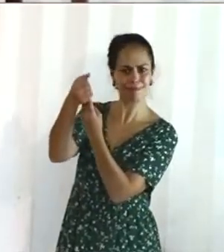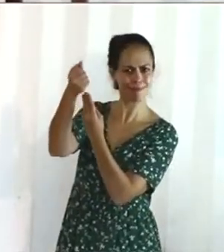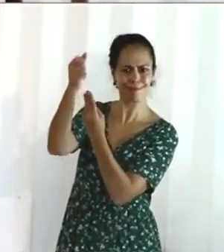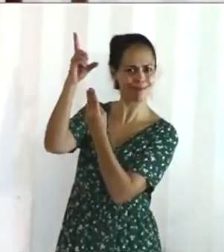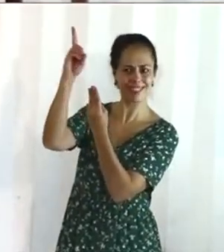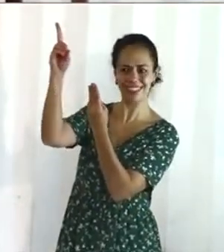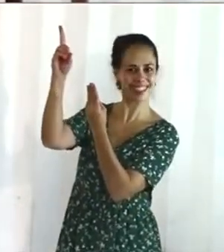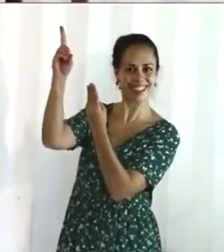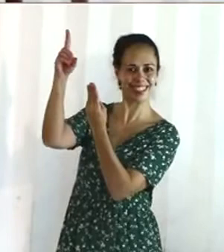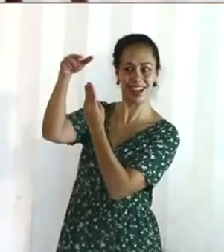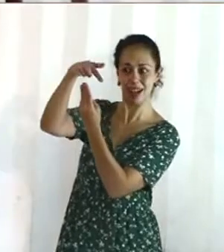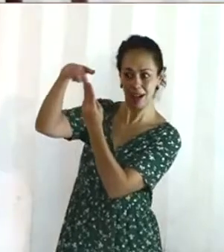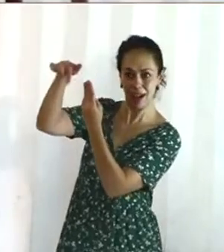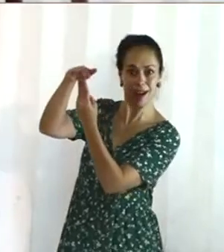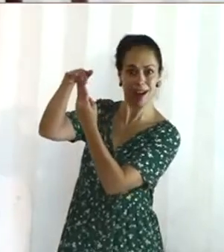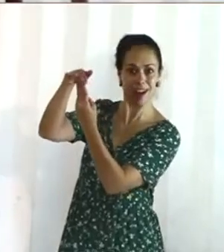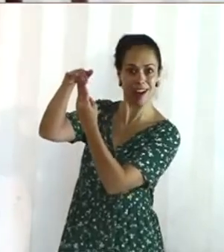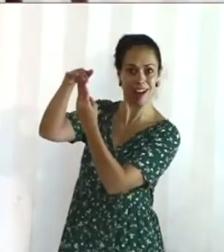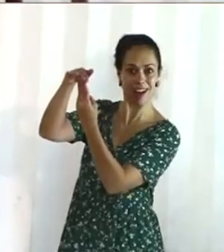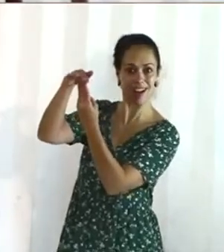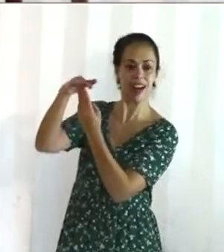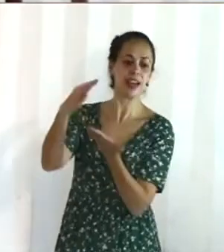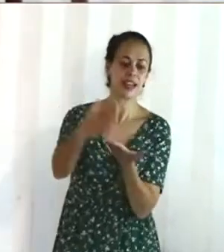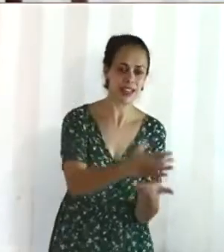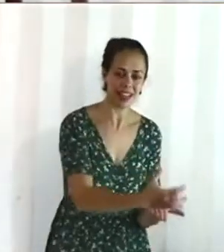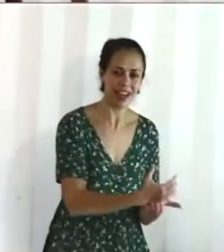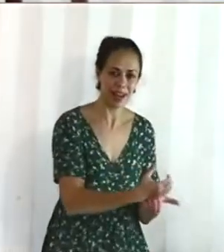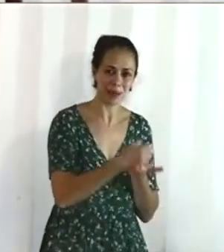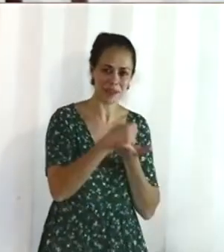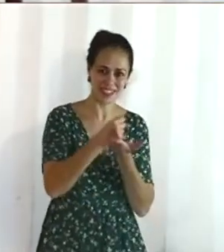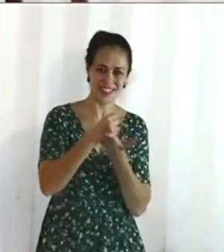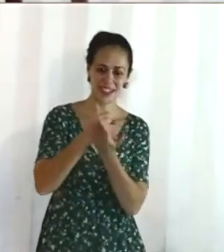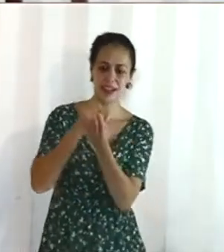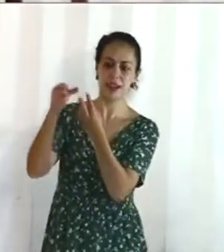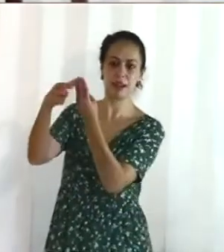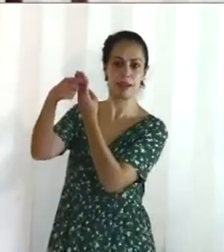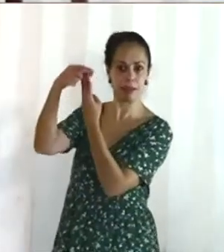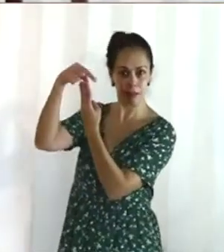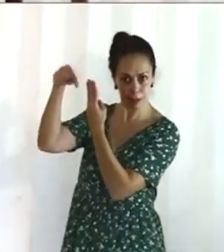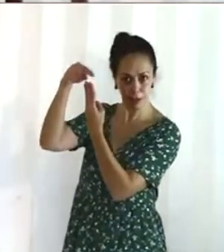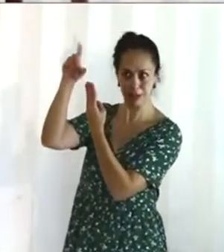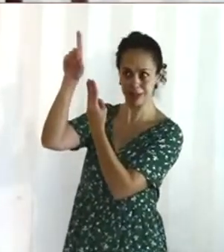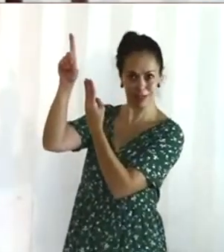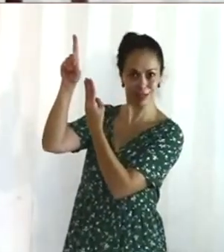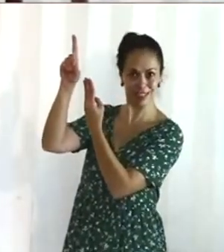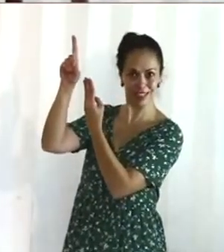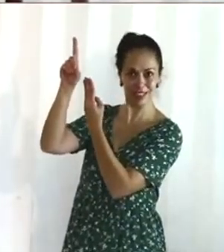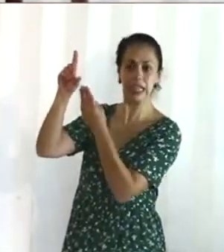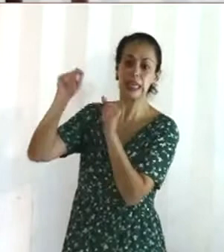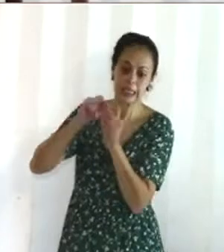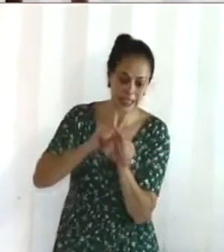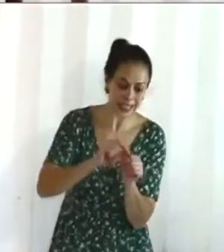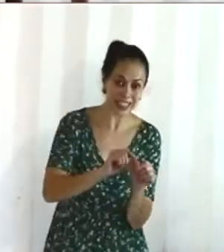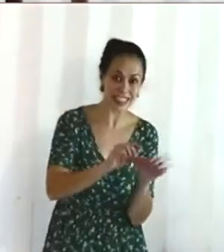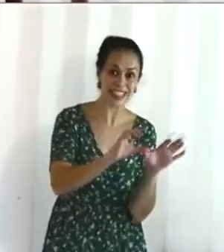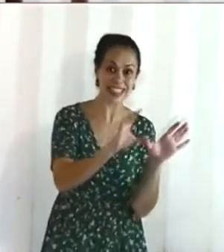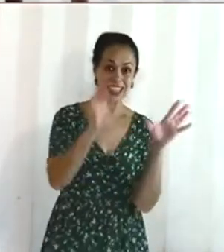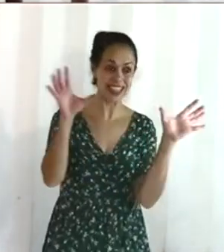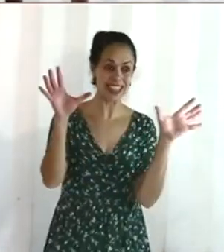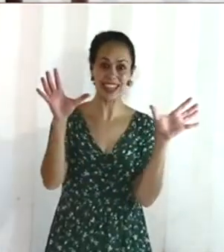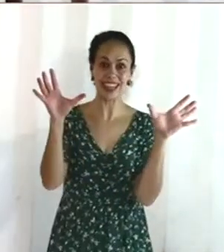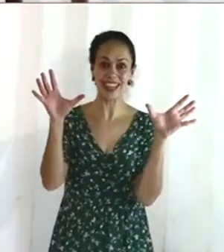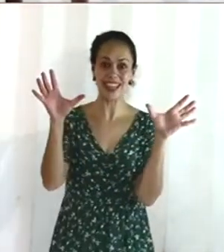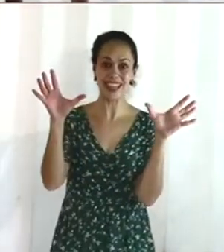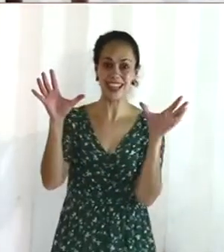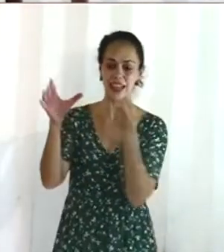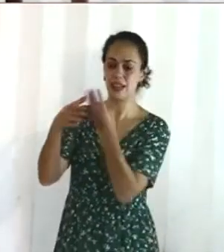da salvação, como a economia da Trindade. E lá na criação nós temos a plena certeza que Deus é o